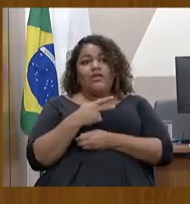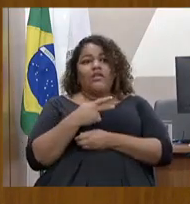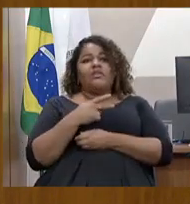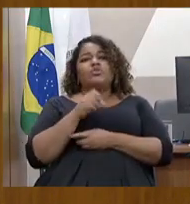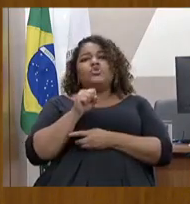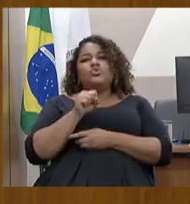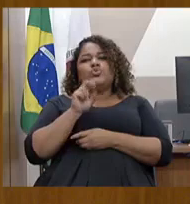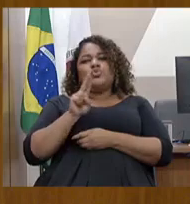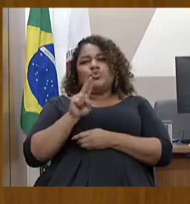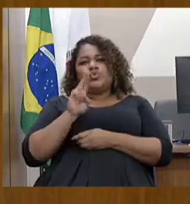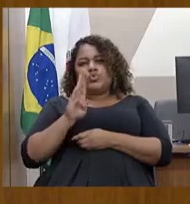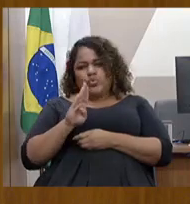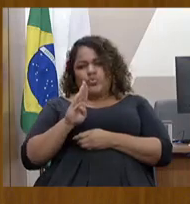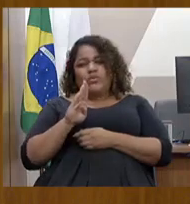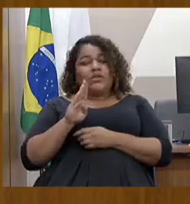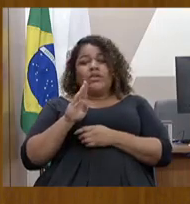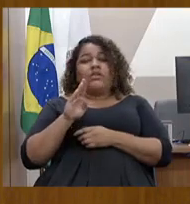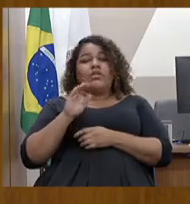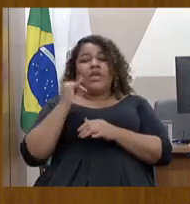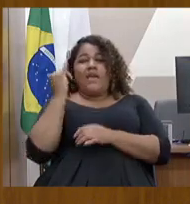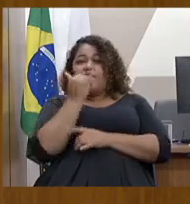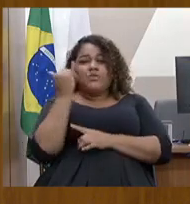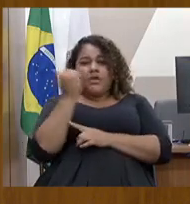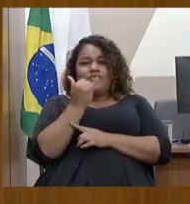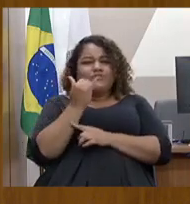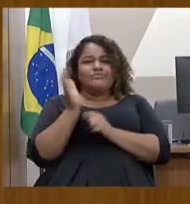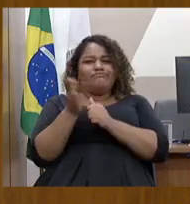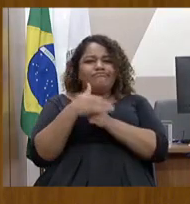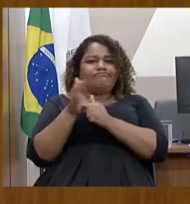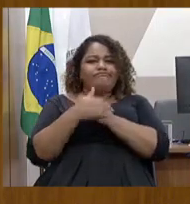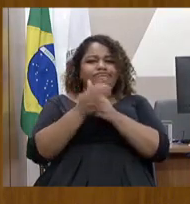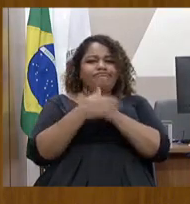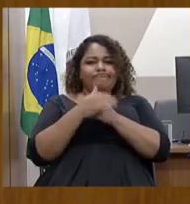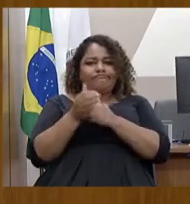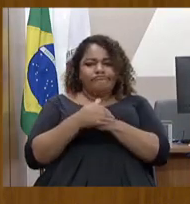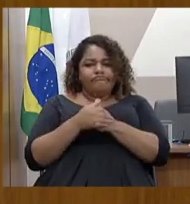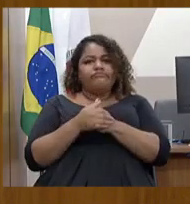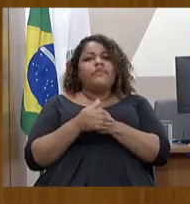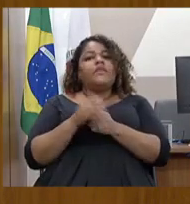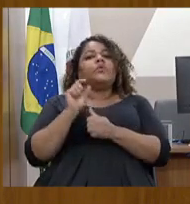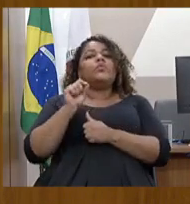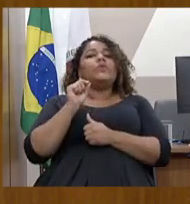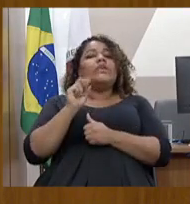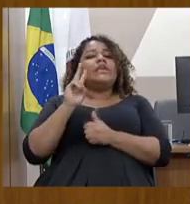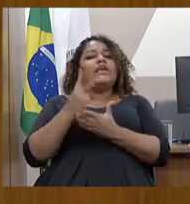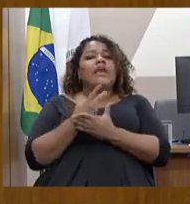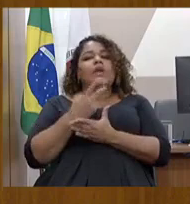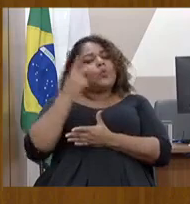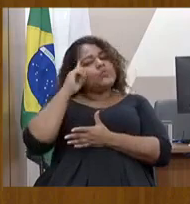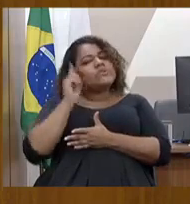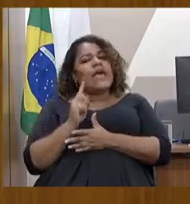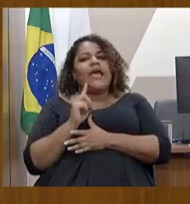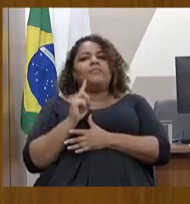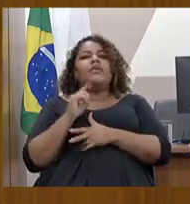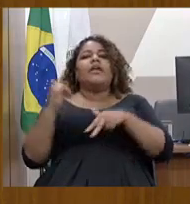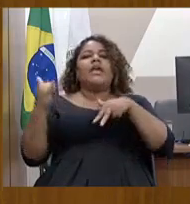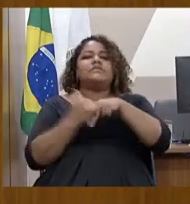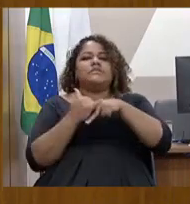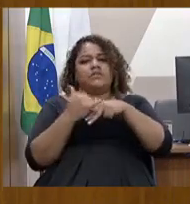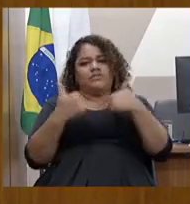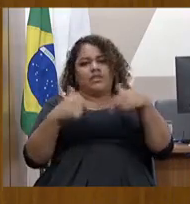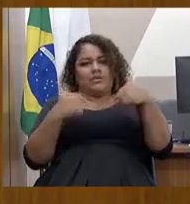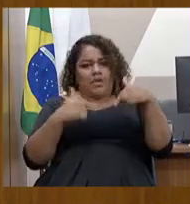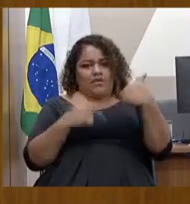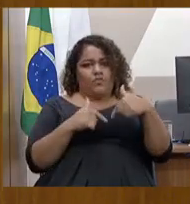conhecimento do que que seria o acidente de trabalho e a gente leva a cartilha que ontem nós tava conversando a